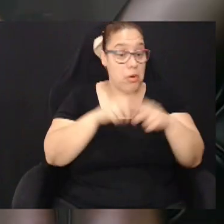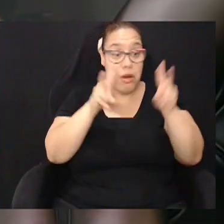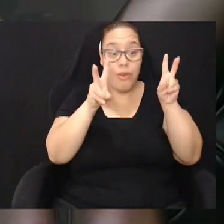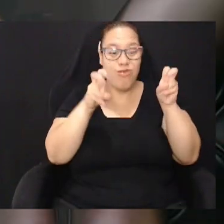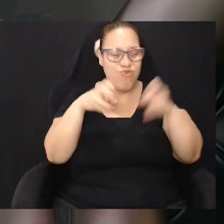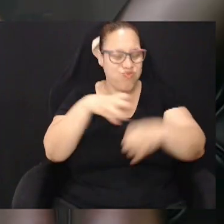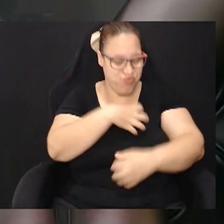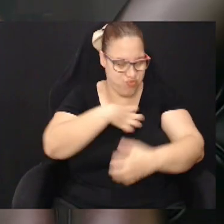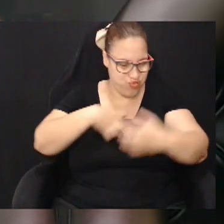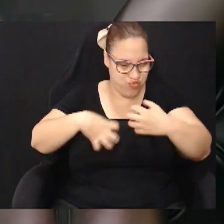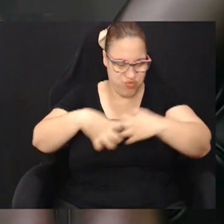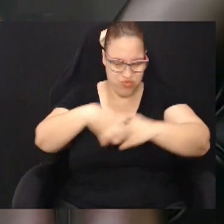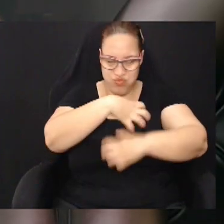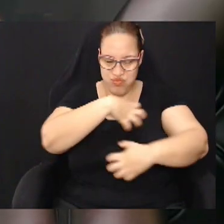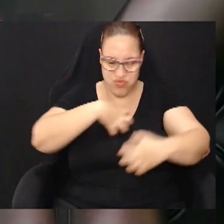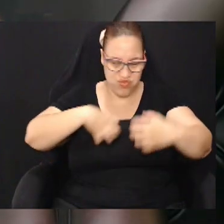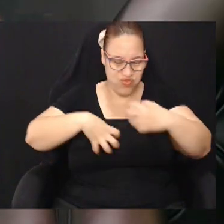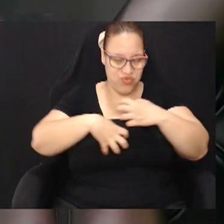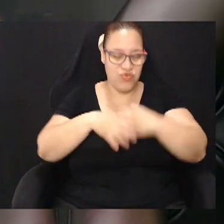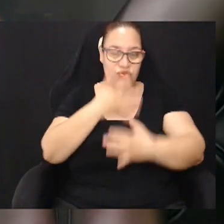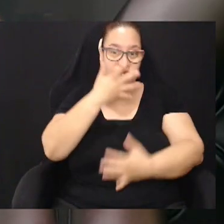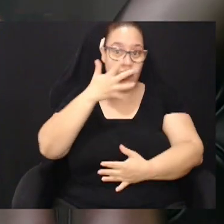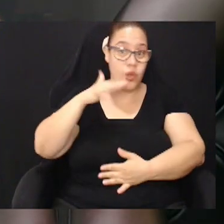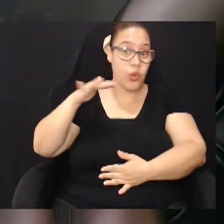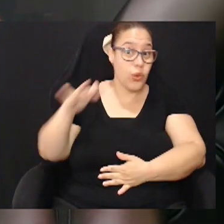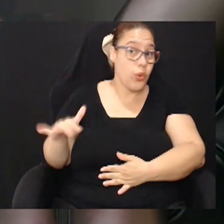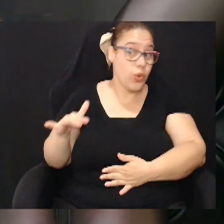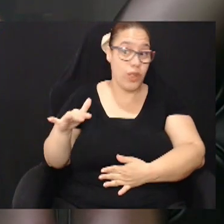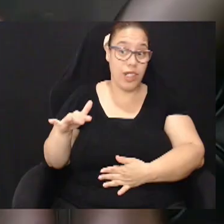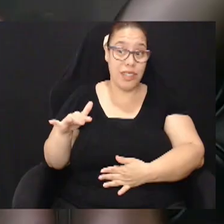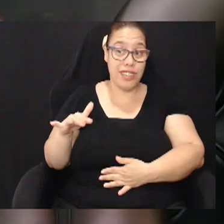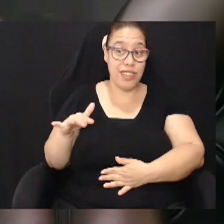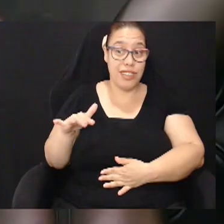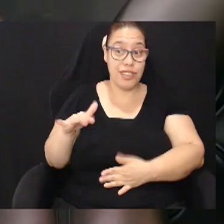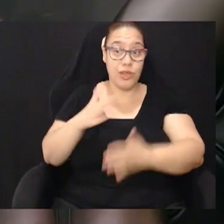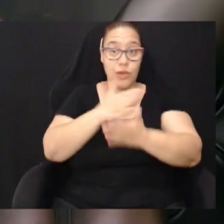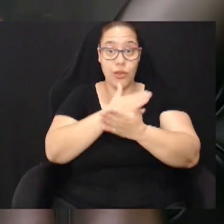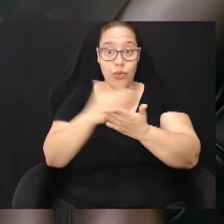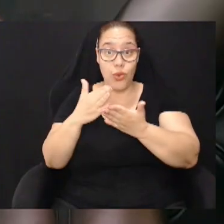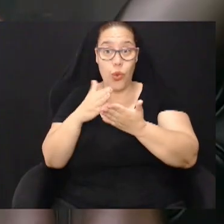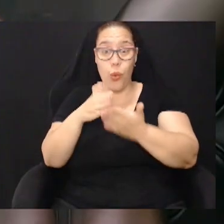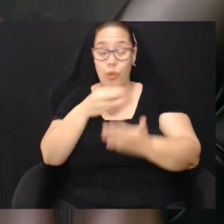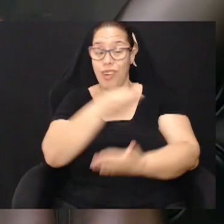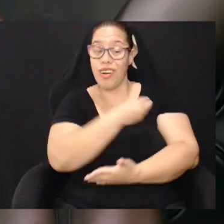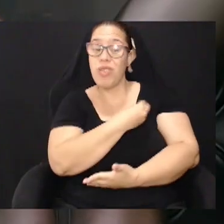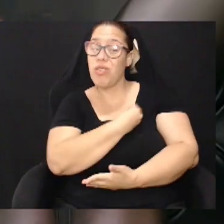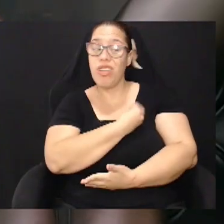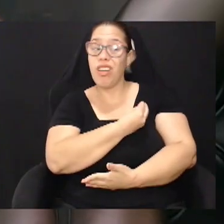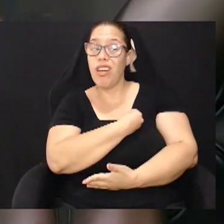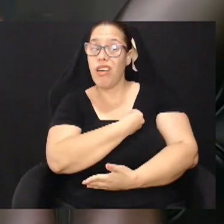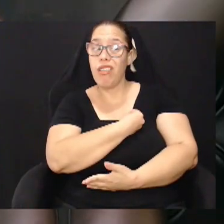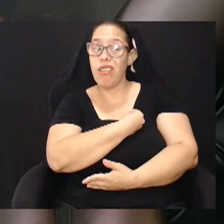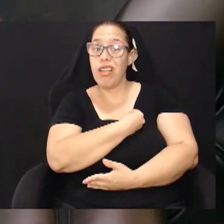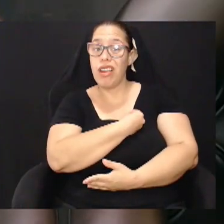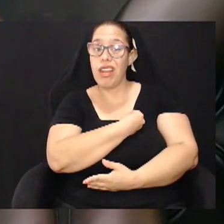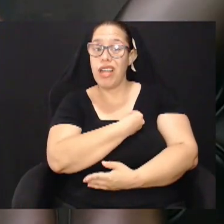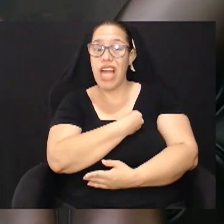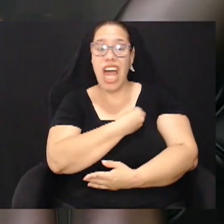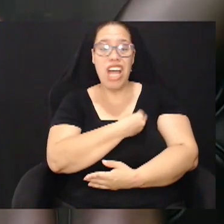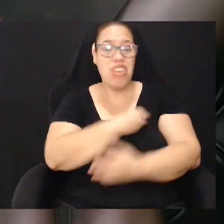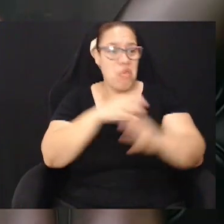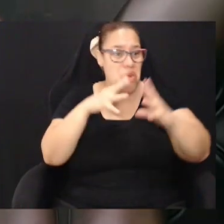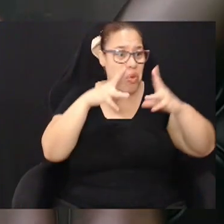gente, com uma criança, né? No começo da vida, né? Já passar por tudo